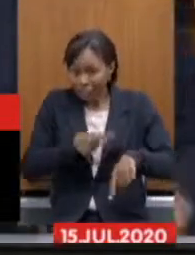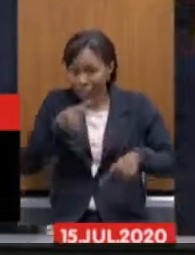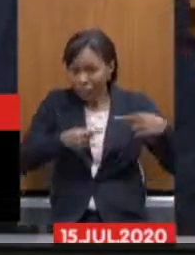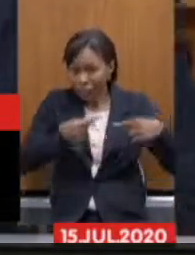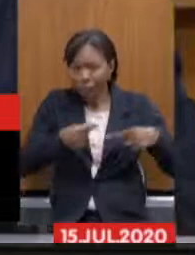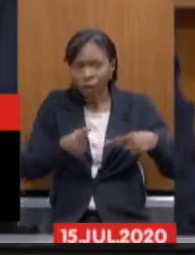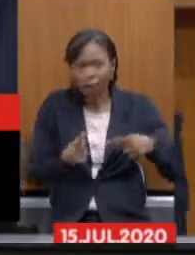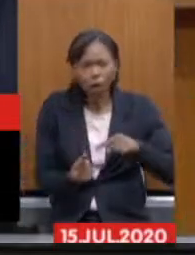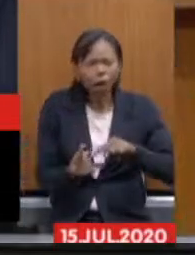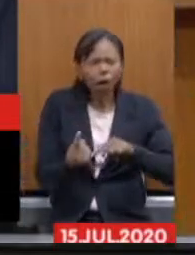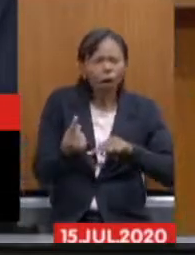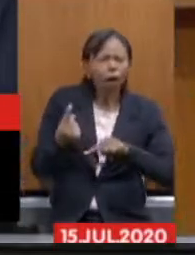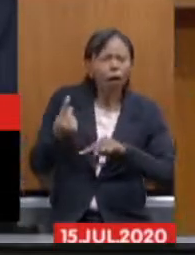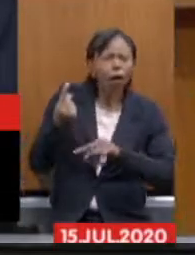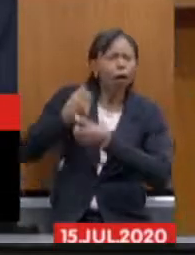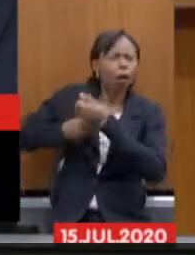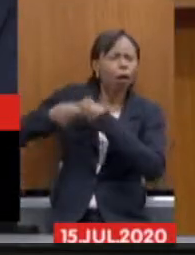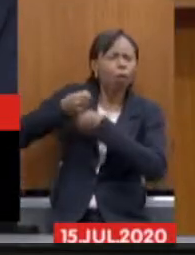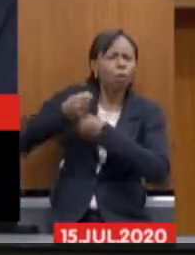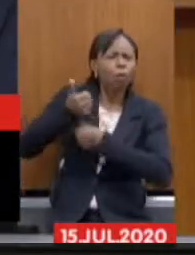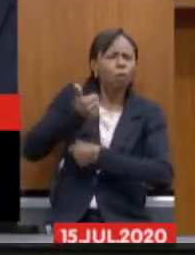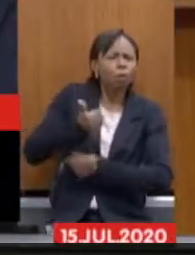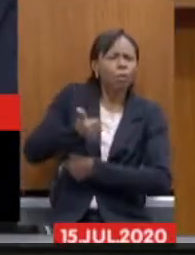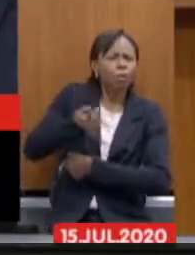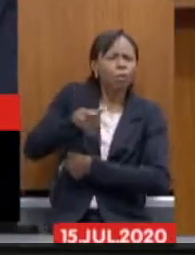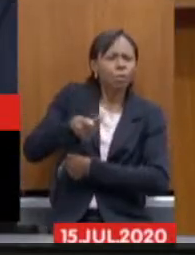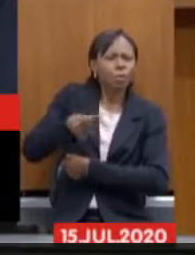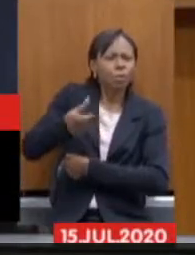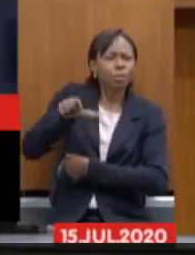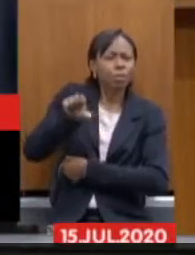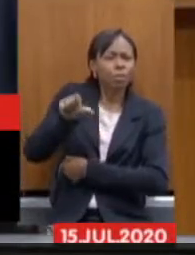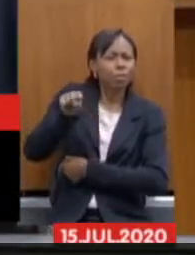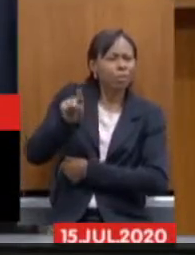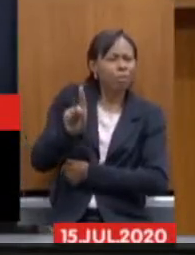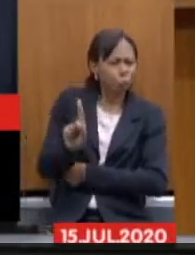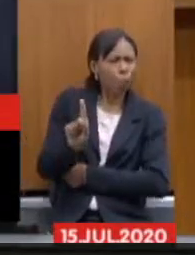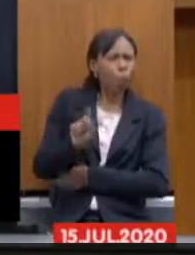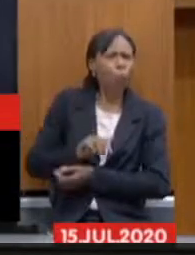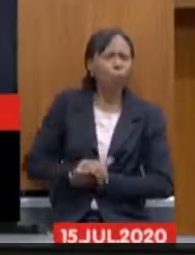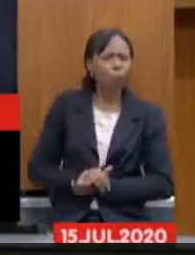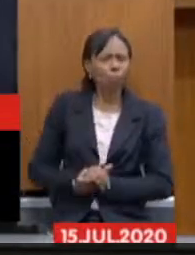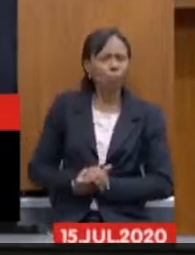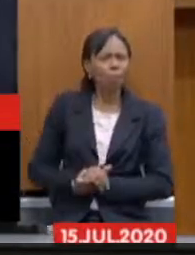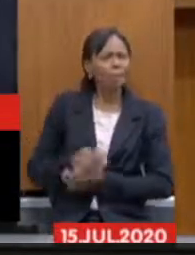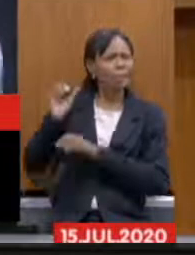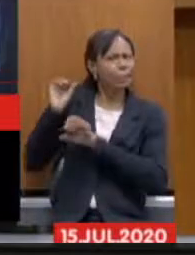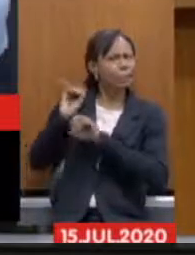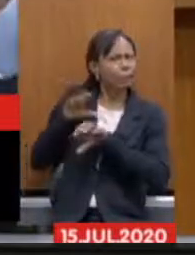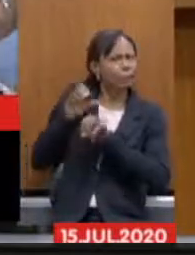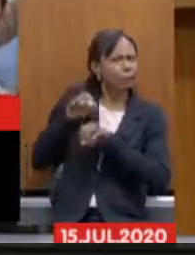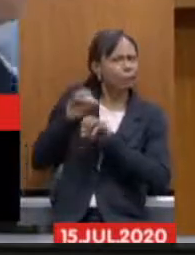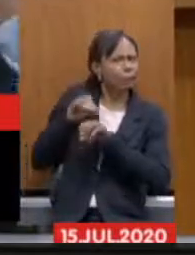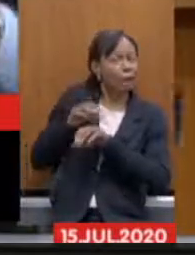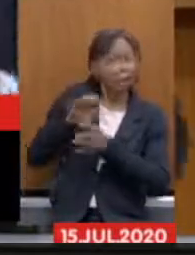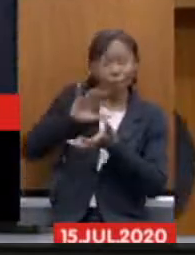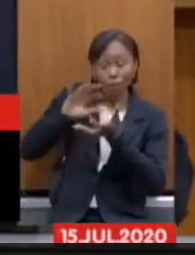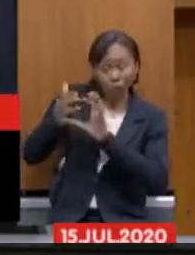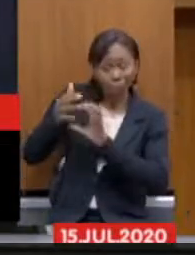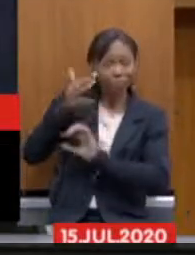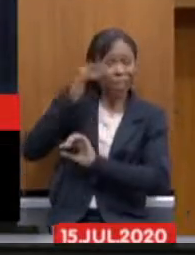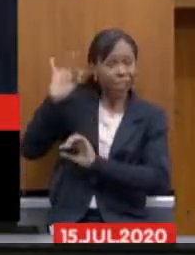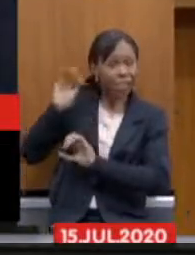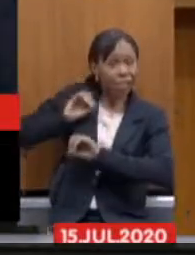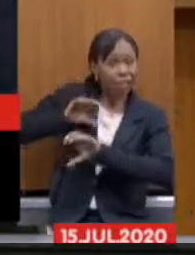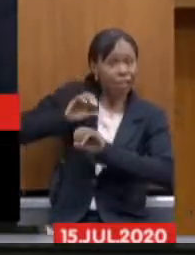em 1791 deputado beatriz cerqueira e nos ensinando a revolução francesa aplicarmos isso